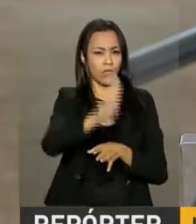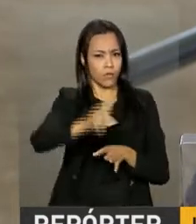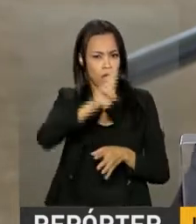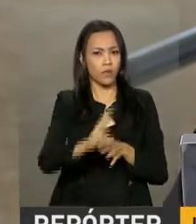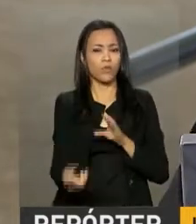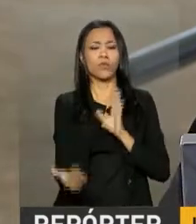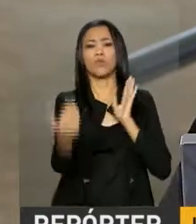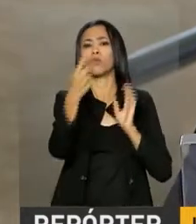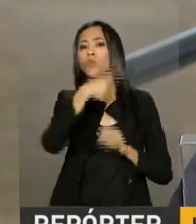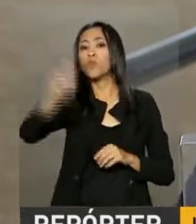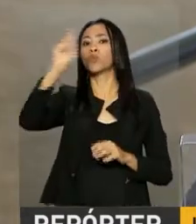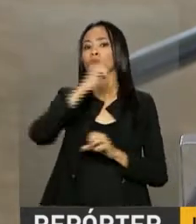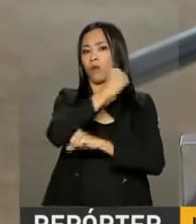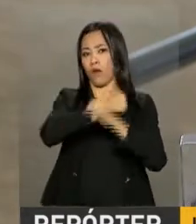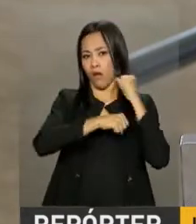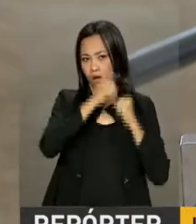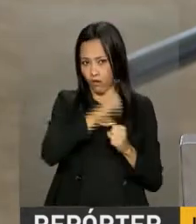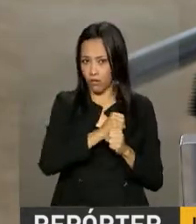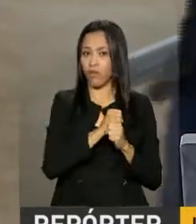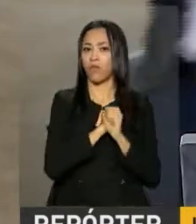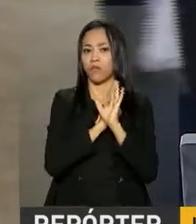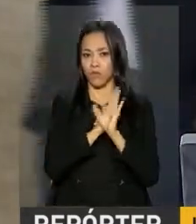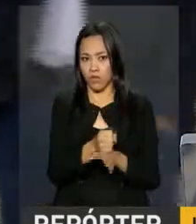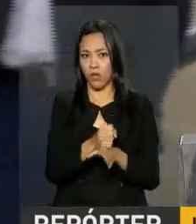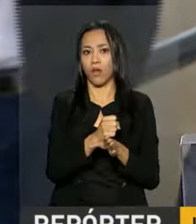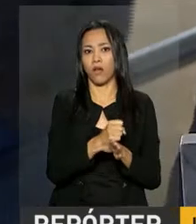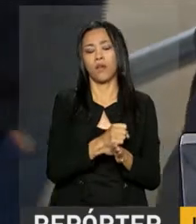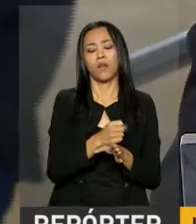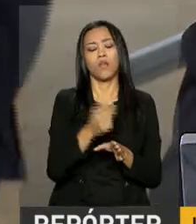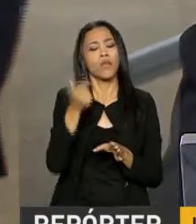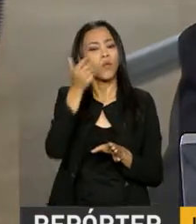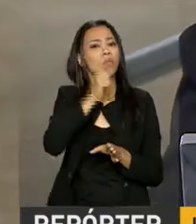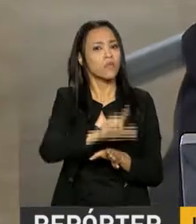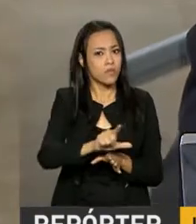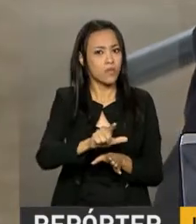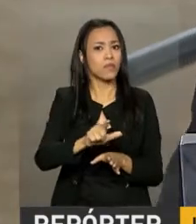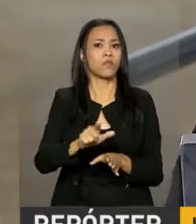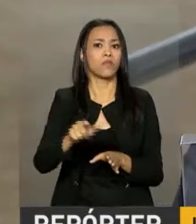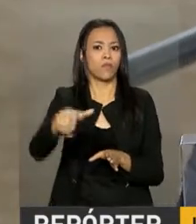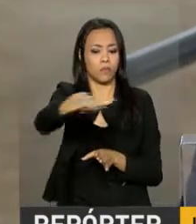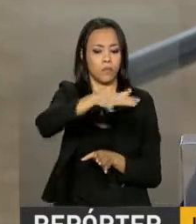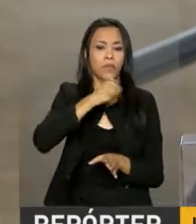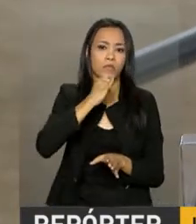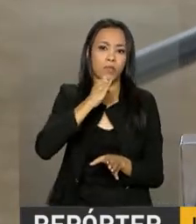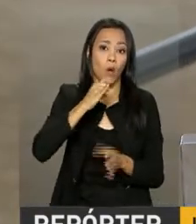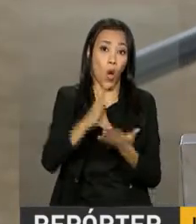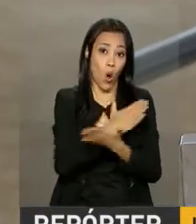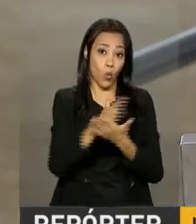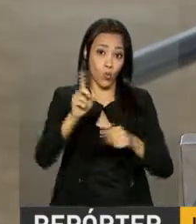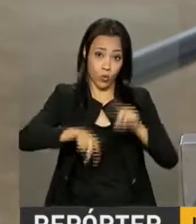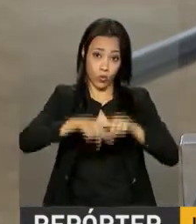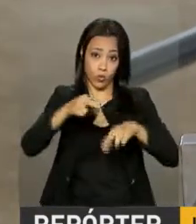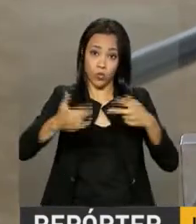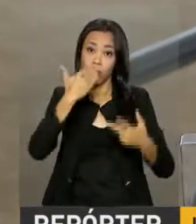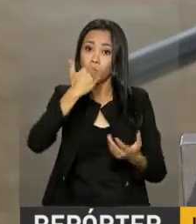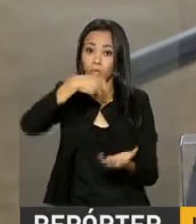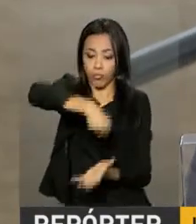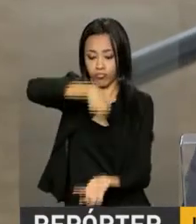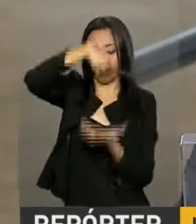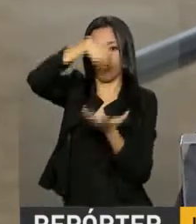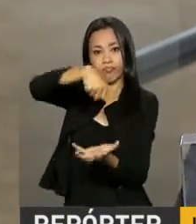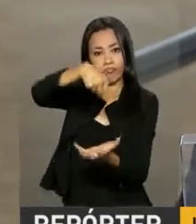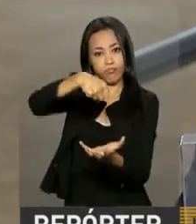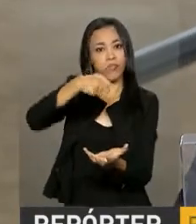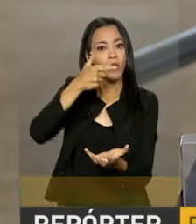agrícola, ela cumpriu a sua finalidade com alguns produtos relacionados à cesta básica, e nós conseguimos